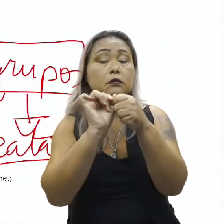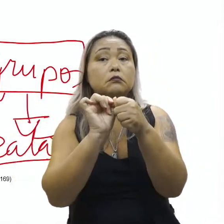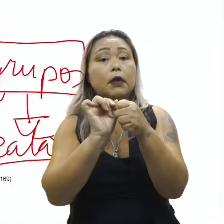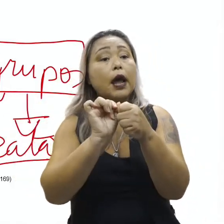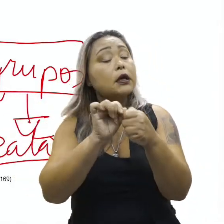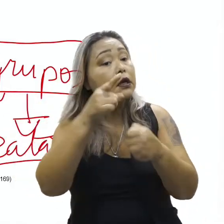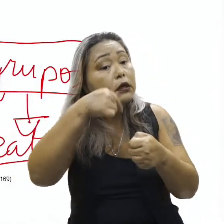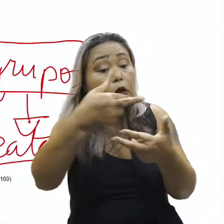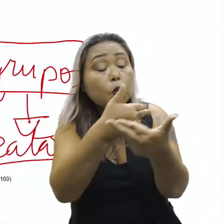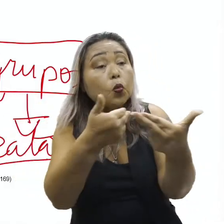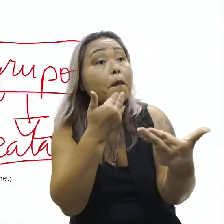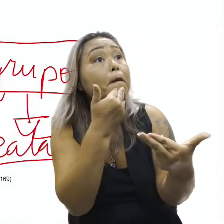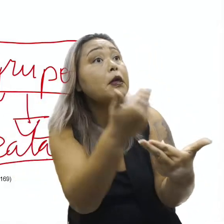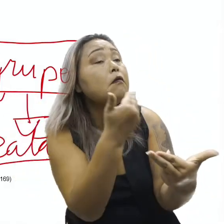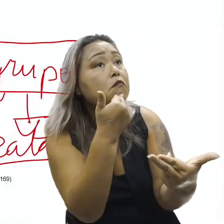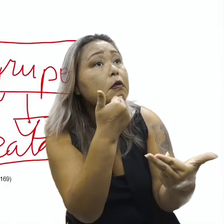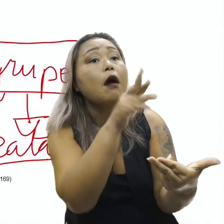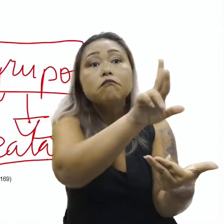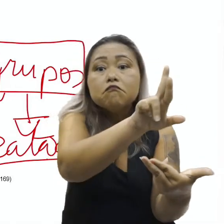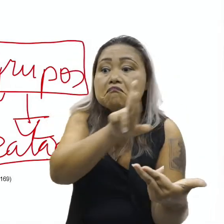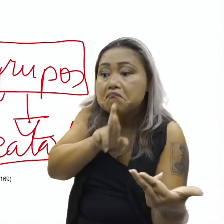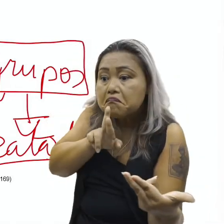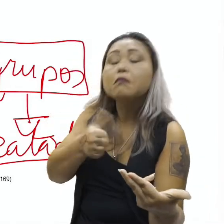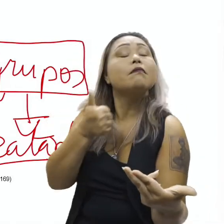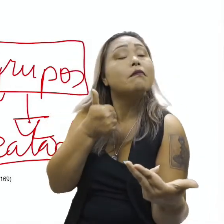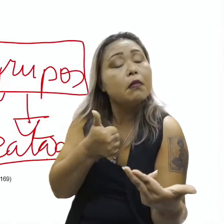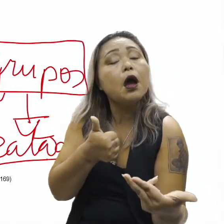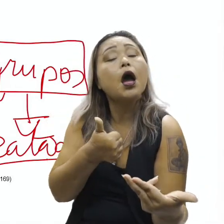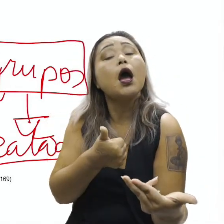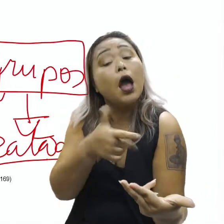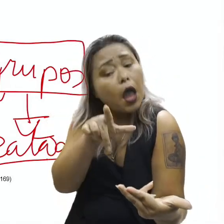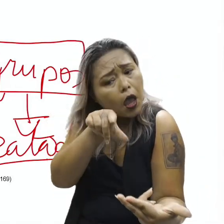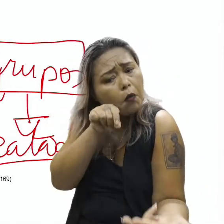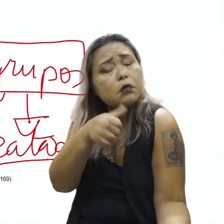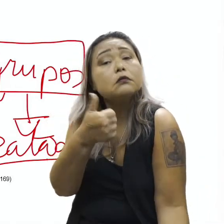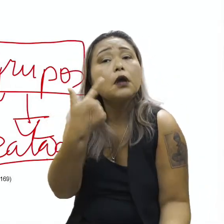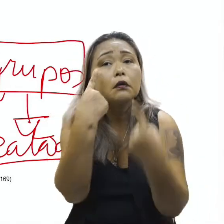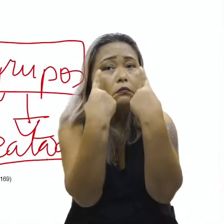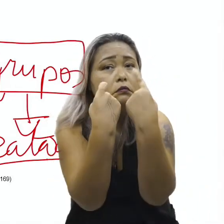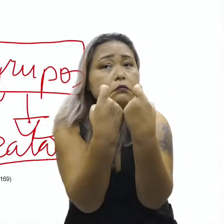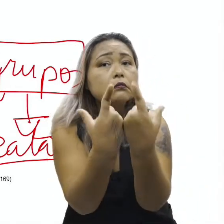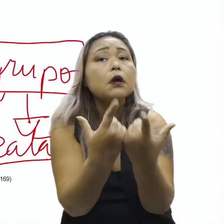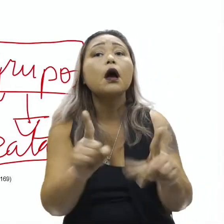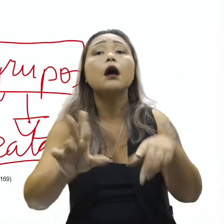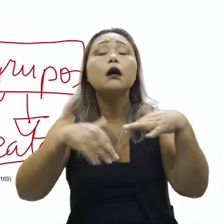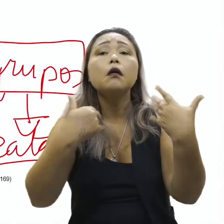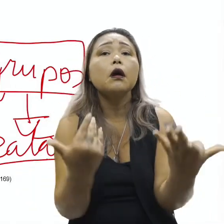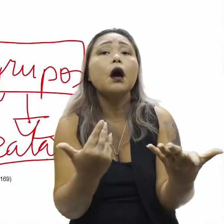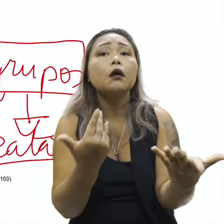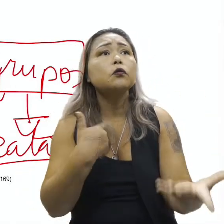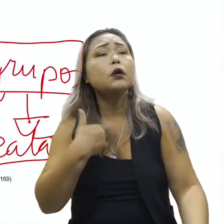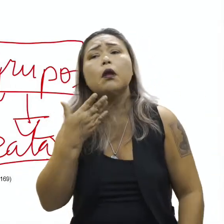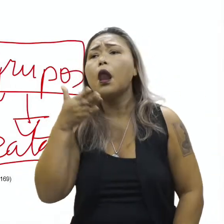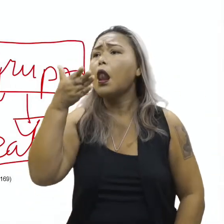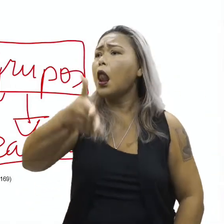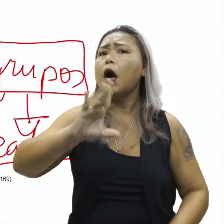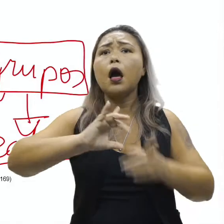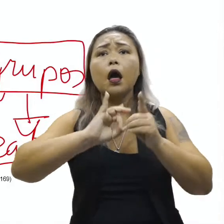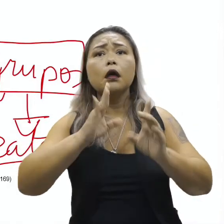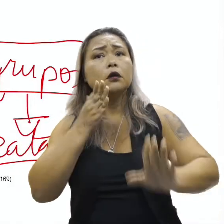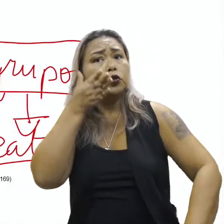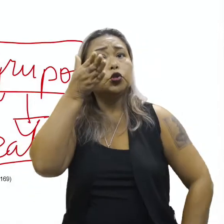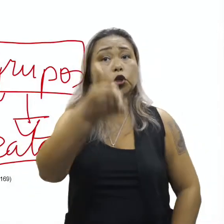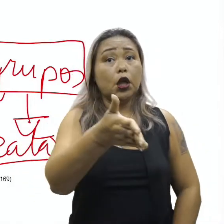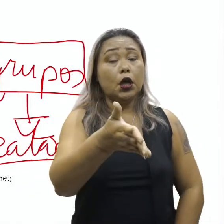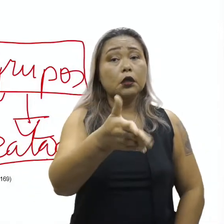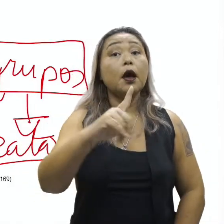atendido, tá? É uma opção, gente, é uma opção interessante. Já que a gente não tem como ir lá para a democracia direta,